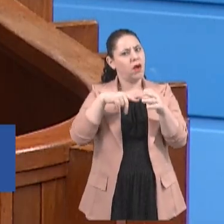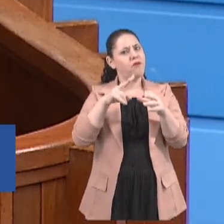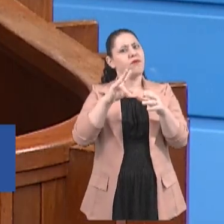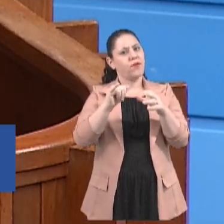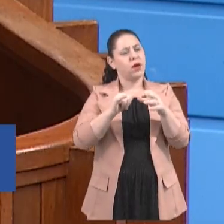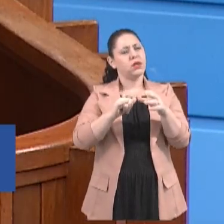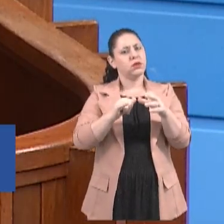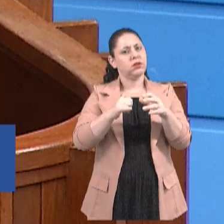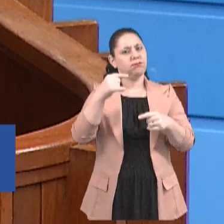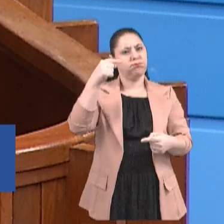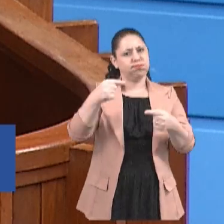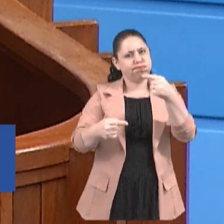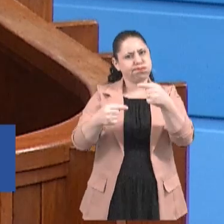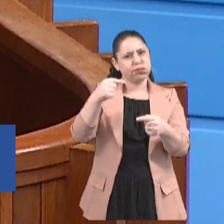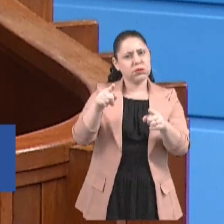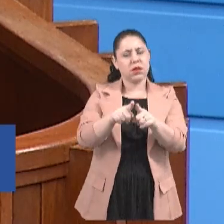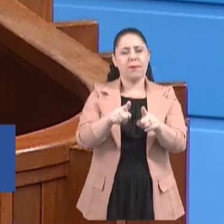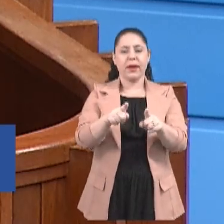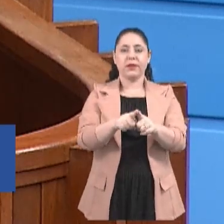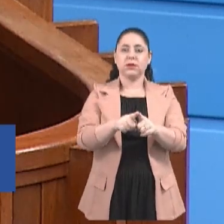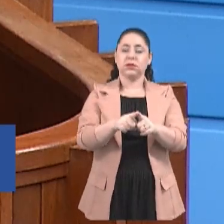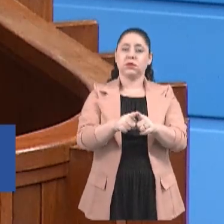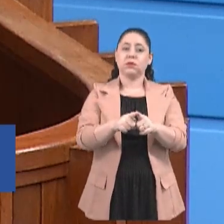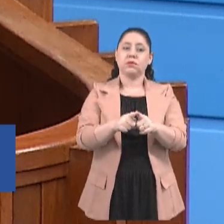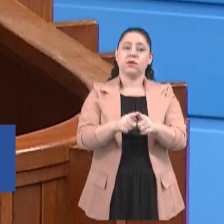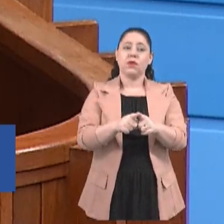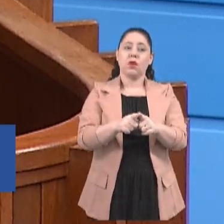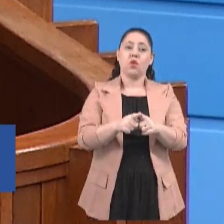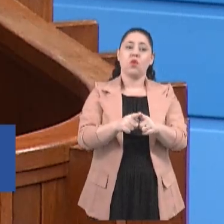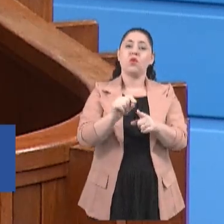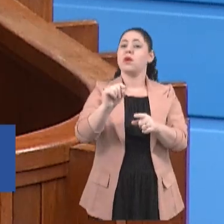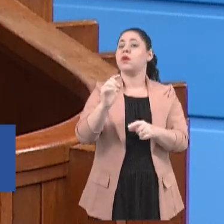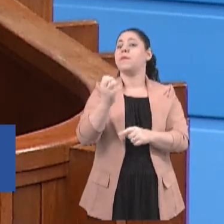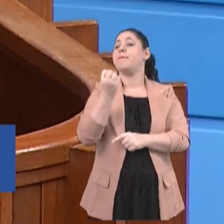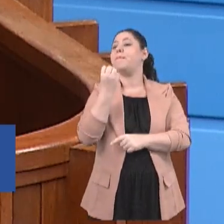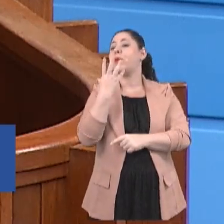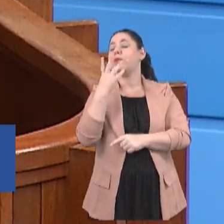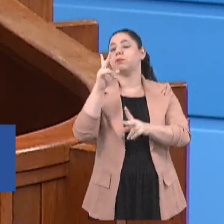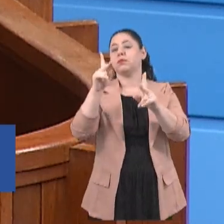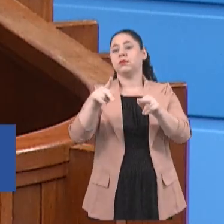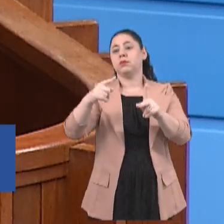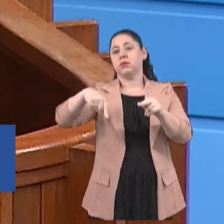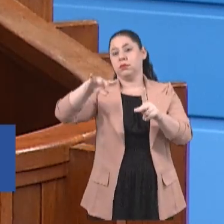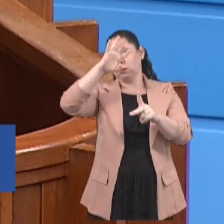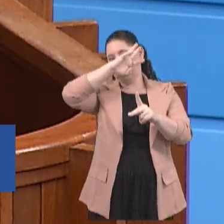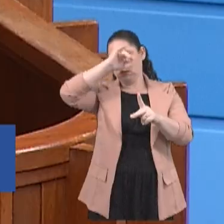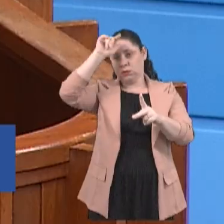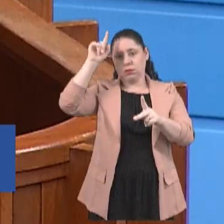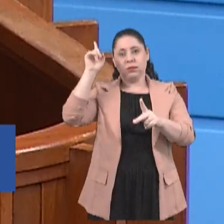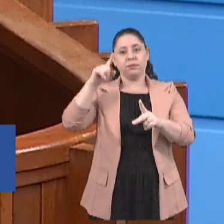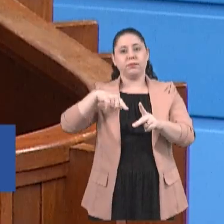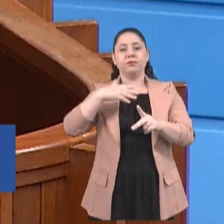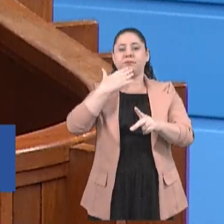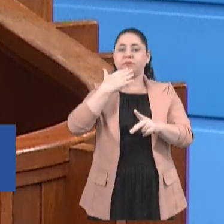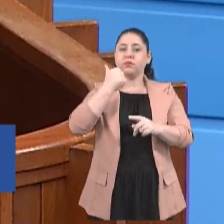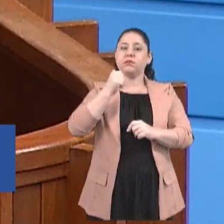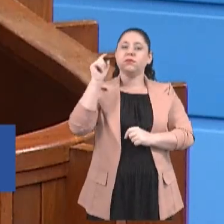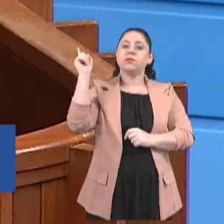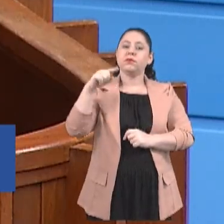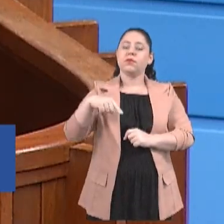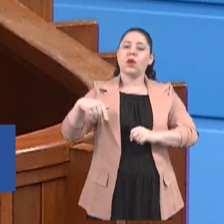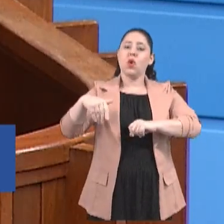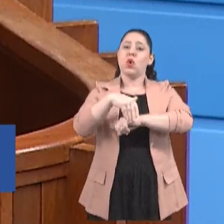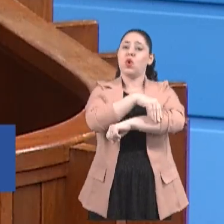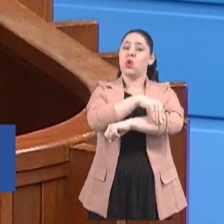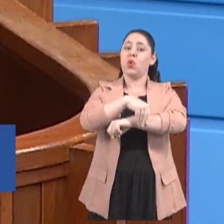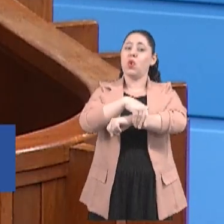vão disputar a concessão dessa rodovia. O que interessa para a população sul-mato-grossense? A melhoria